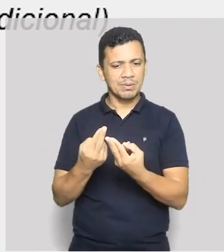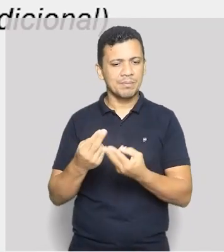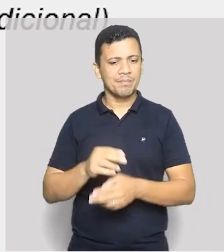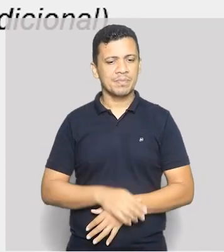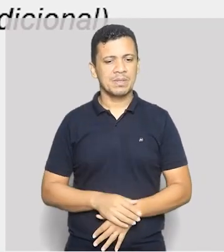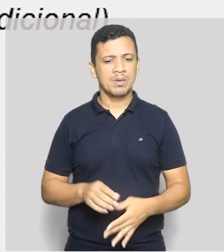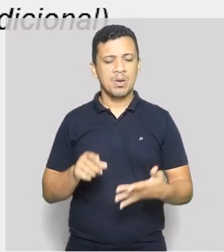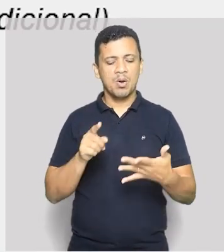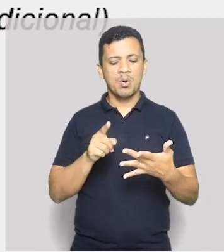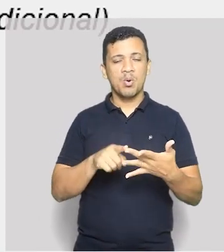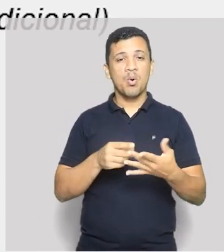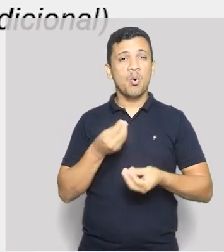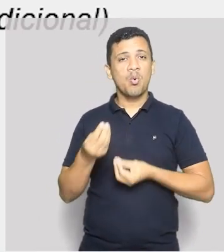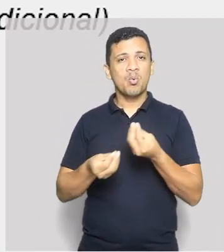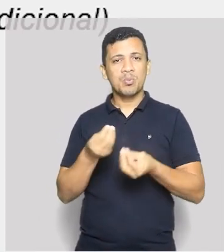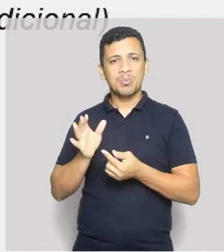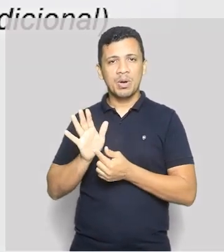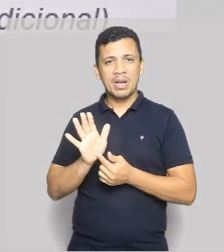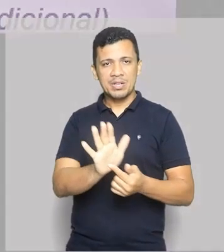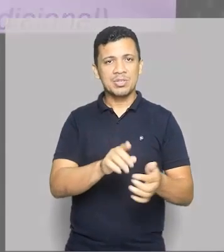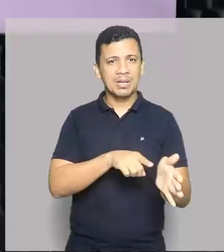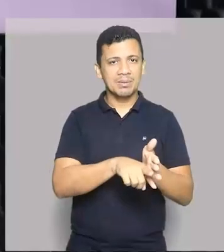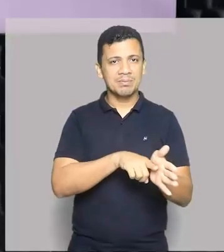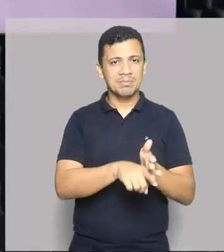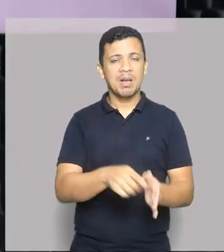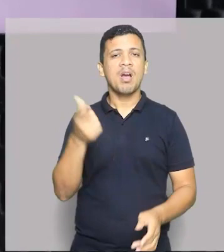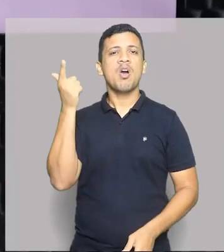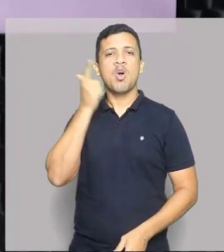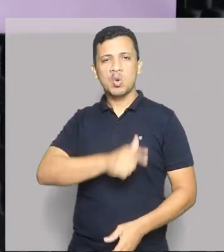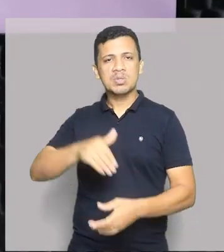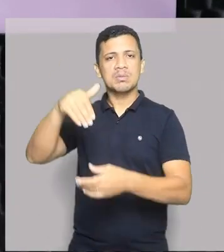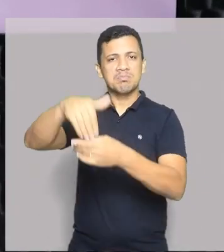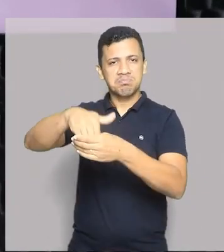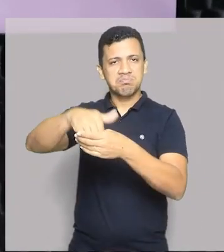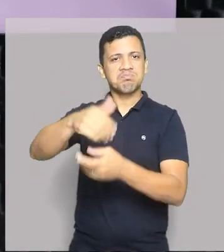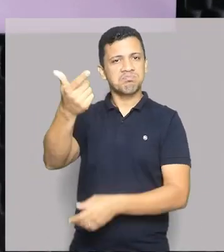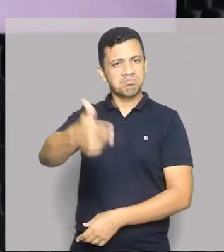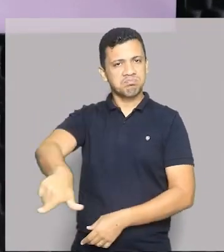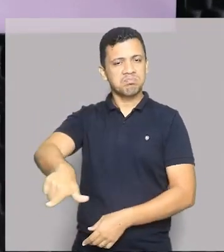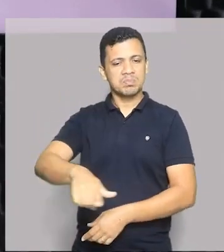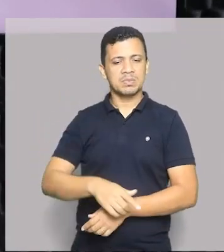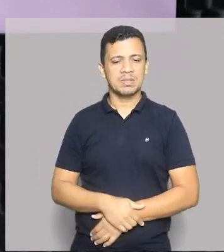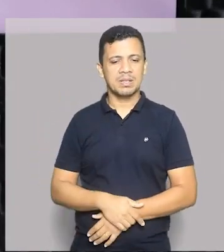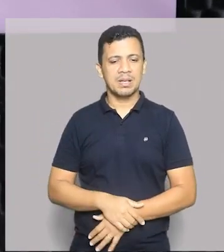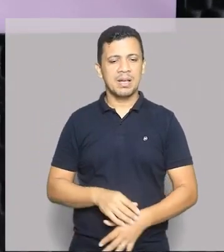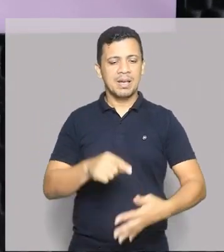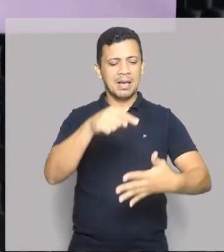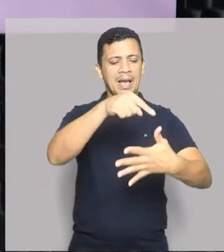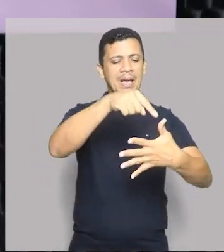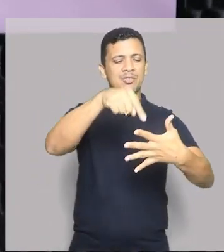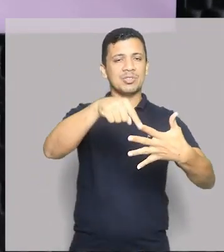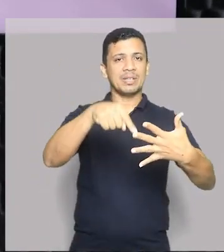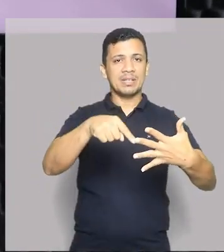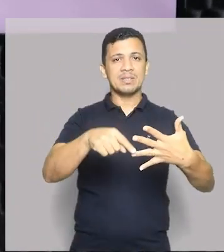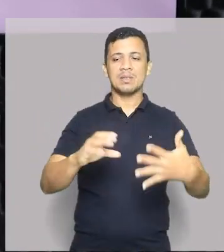pesquisas, ele foi reeleito. Notem que as 3 orações são introduzidas pelo mesmo conectivo, o como,